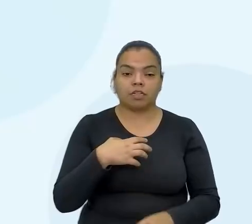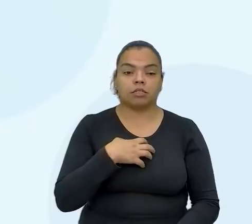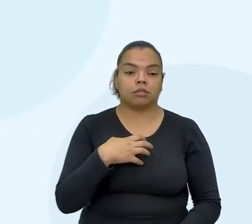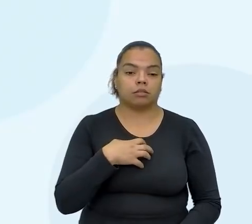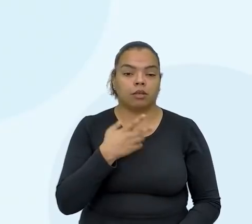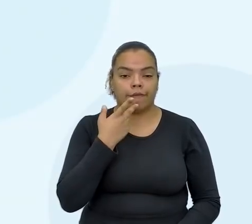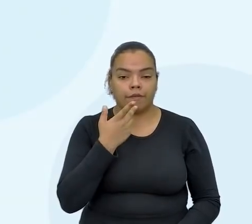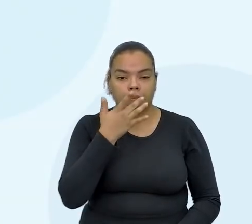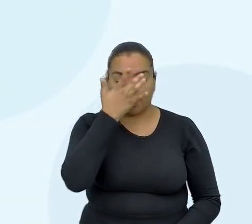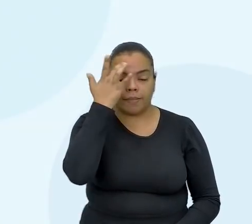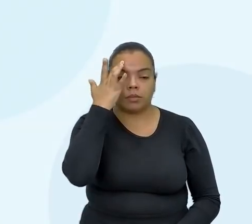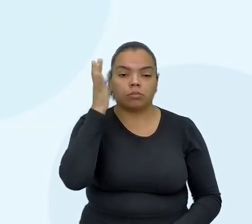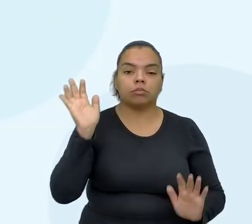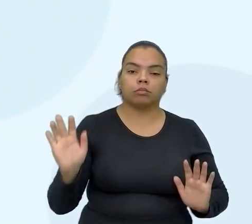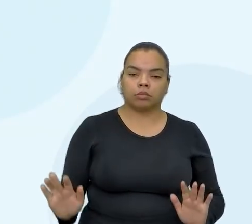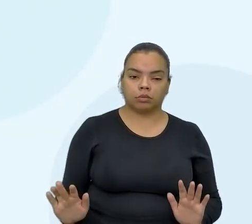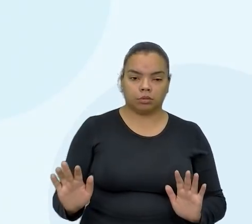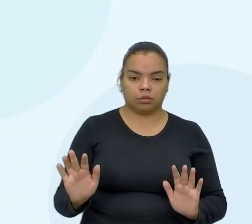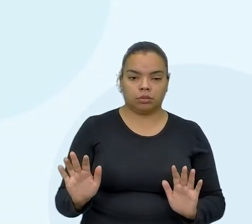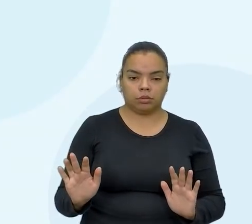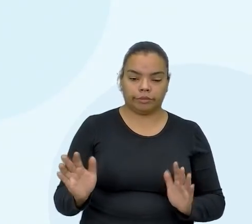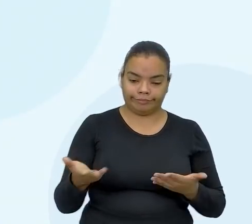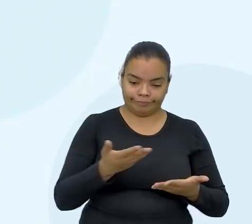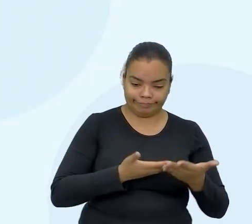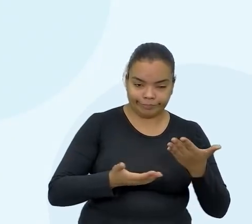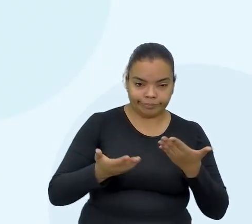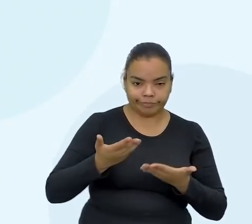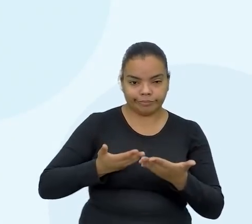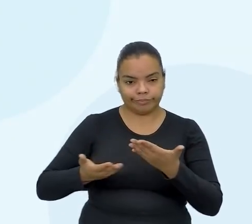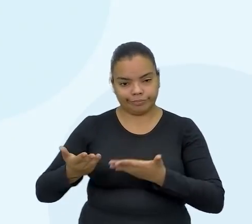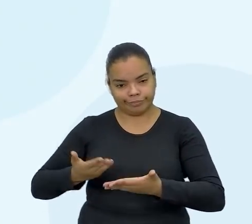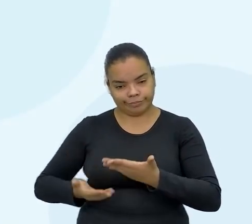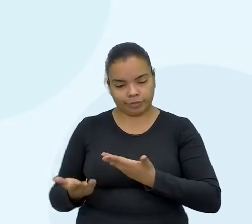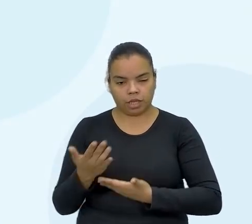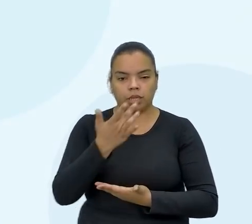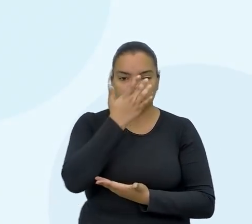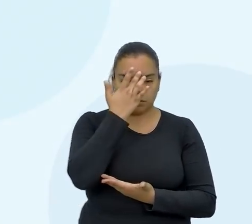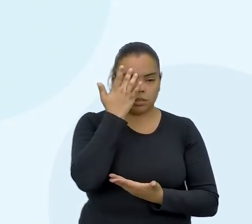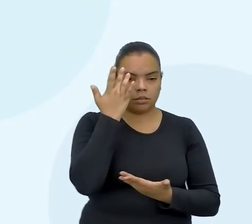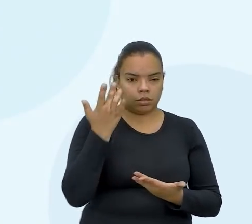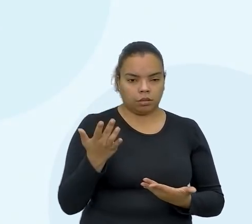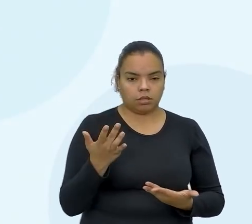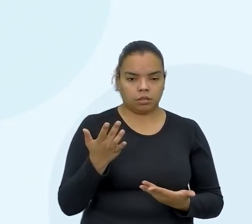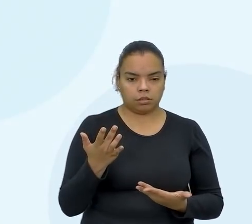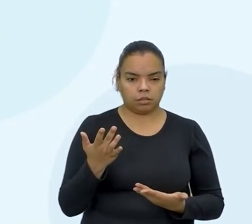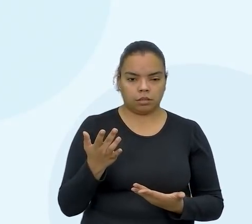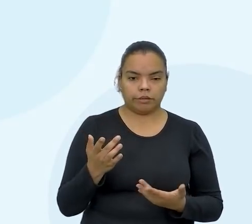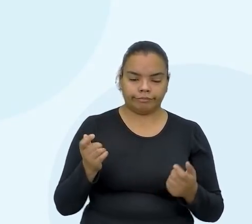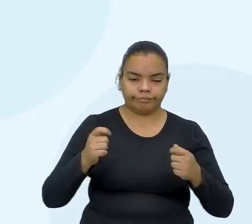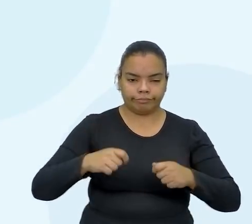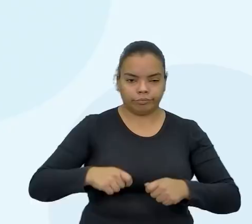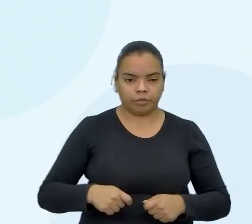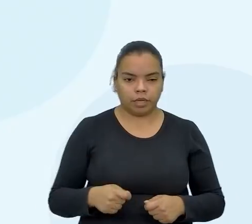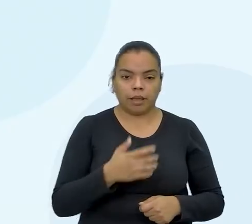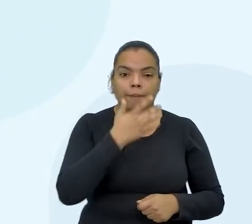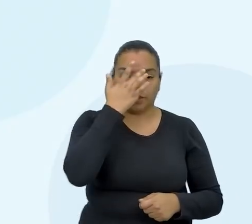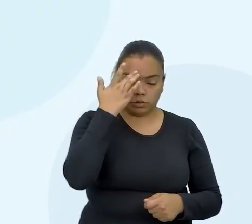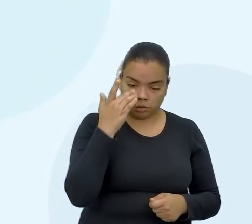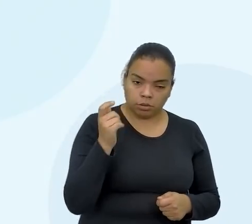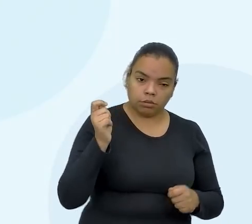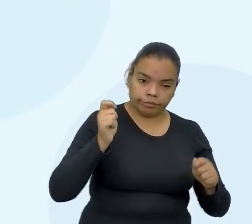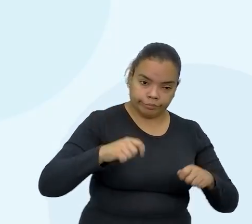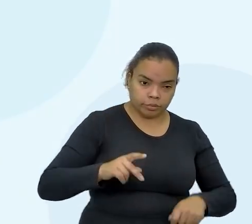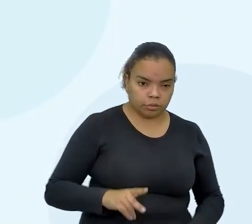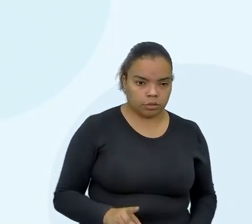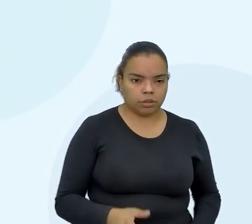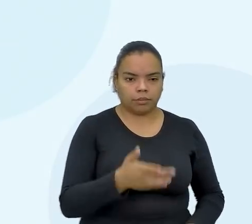sentimentos humanos. Ele fala de relações humanas. E isso ser humano em qualquer lugar, né? Então é